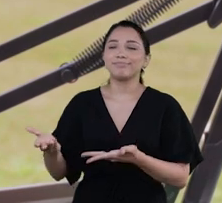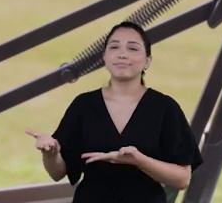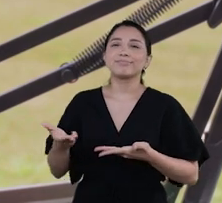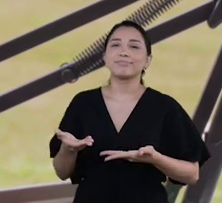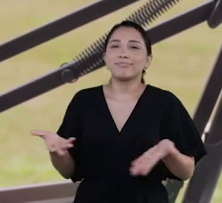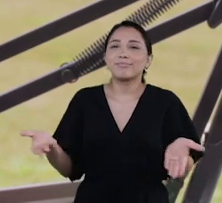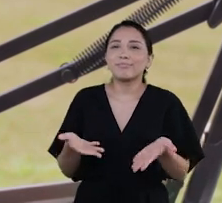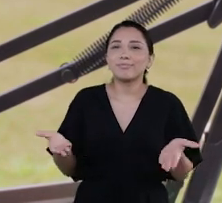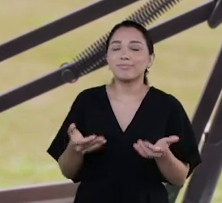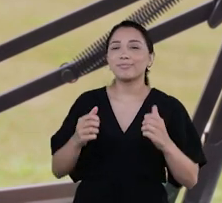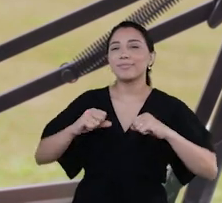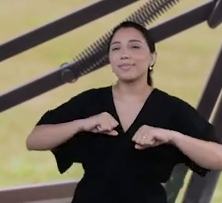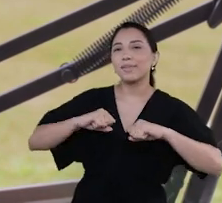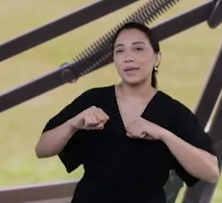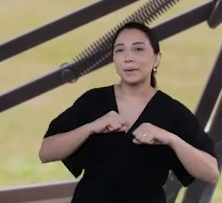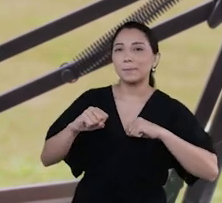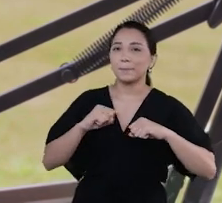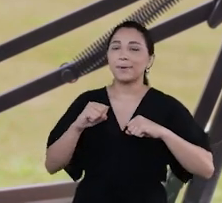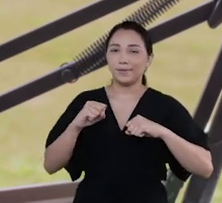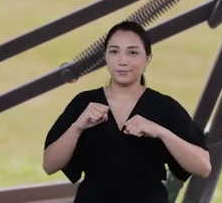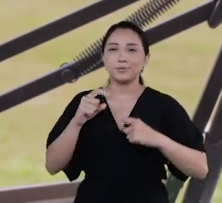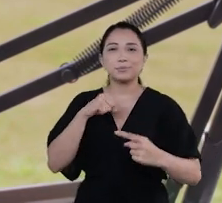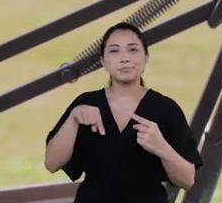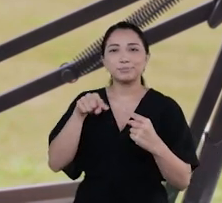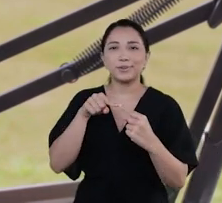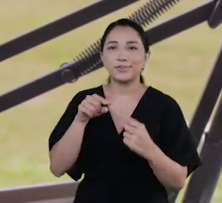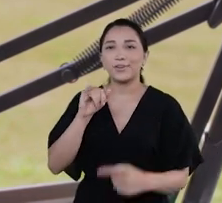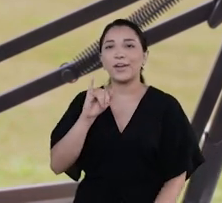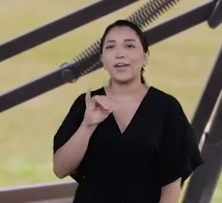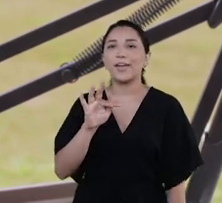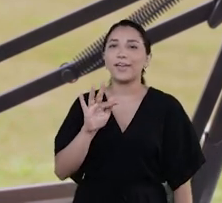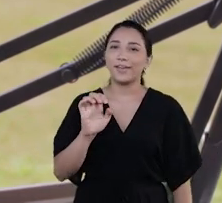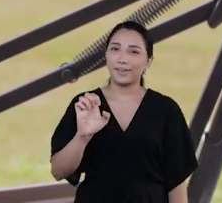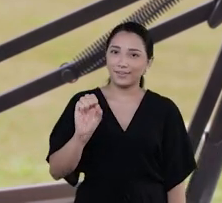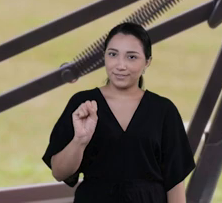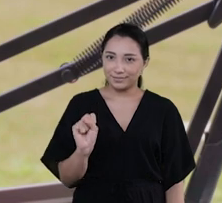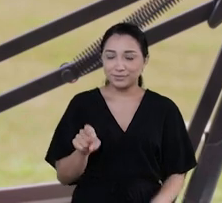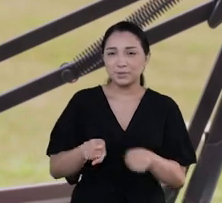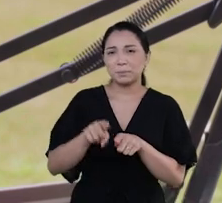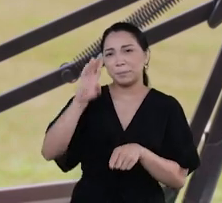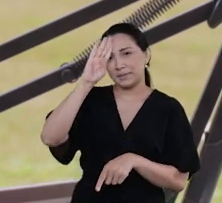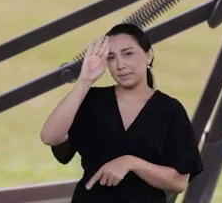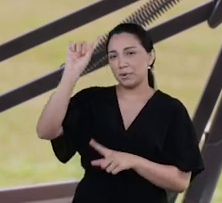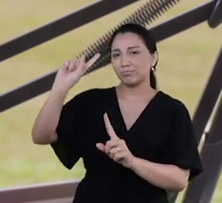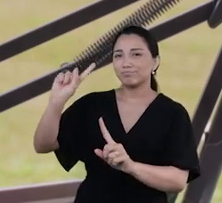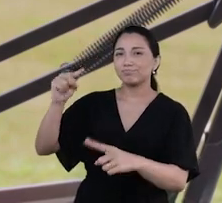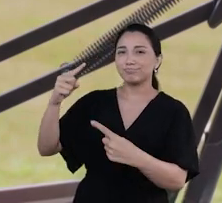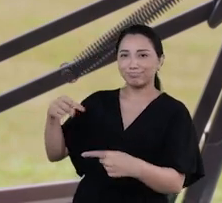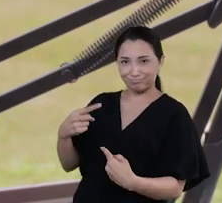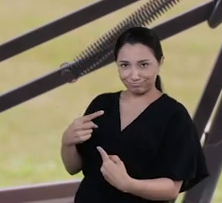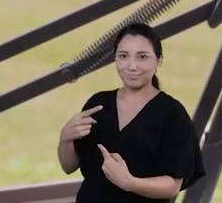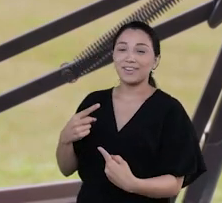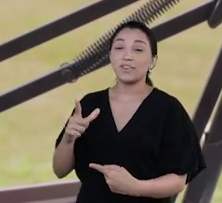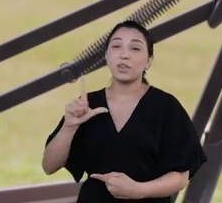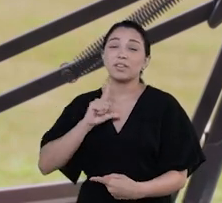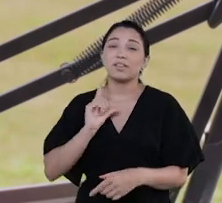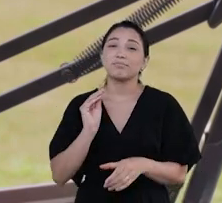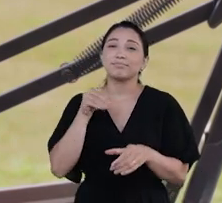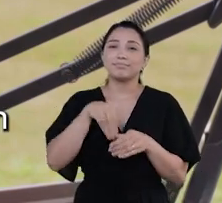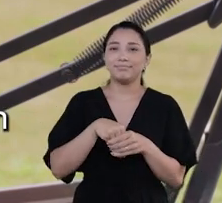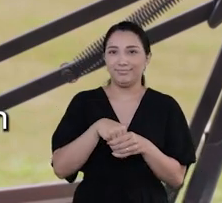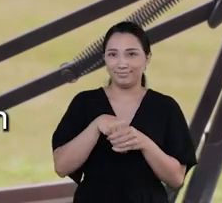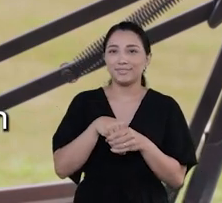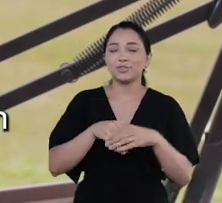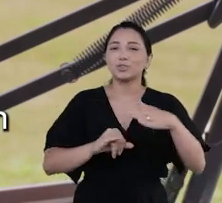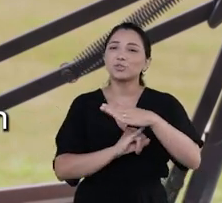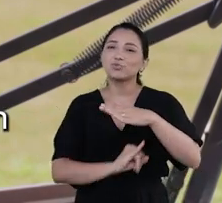tanto a missão do ifs quanto alguns dos principais desafios postos para todas as instituições da atualidade